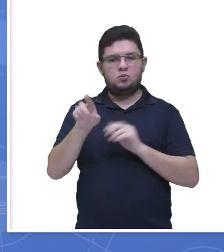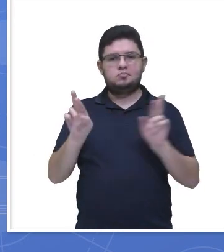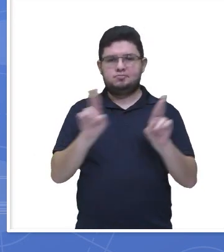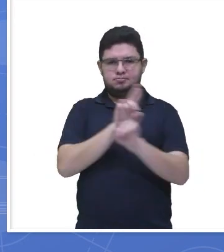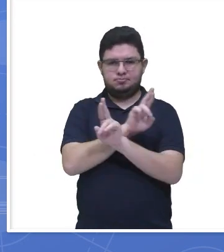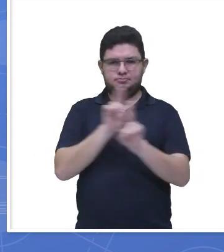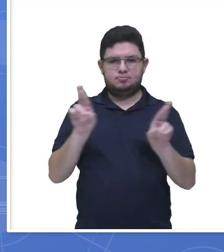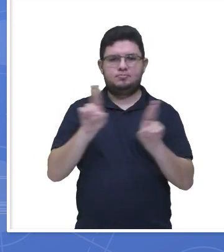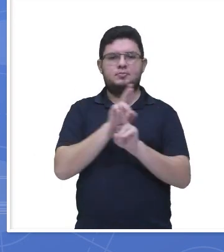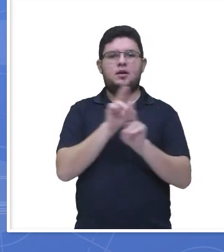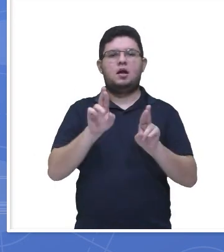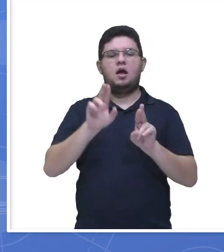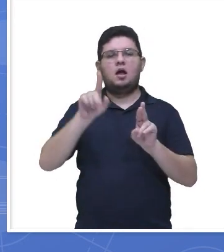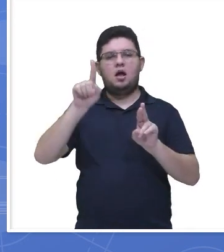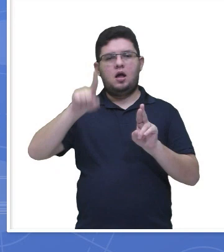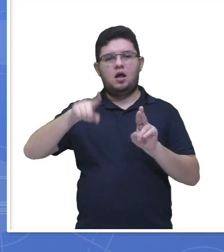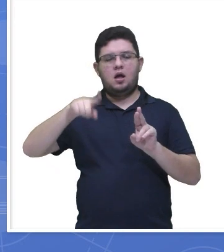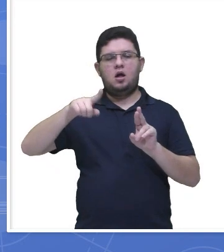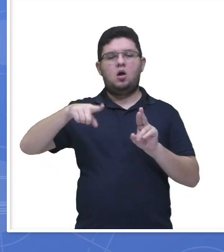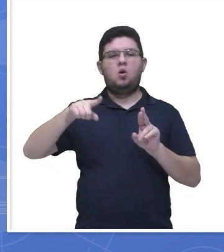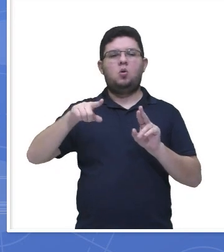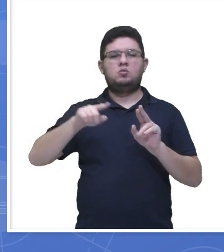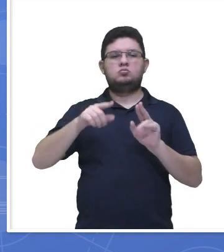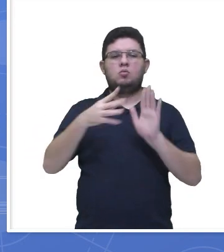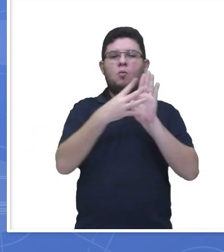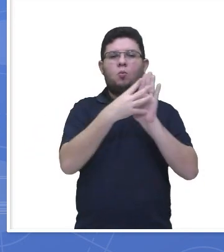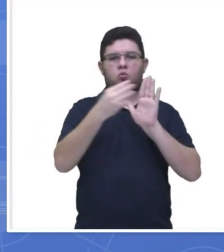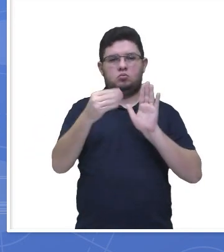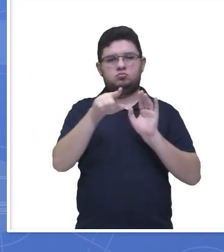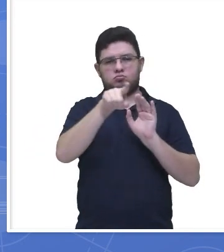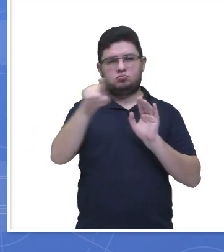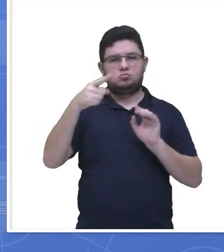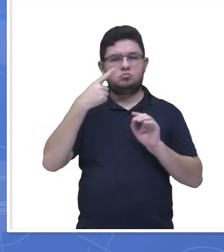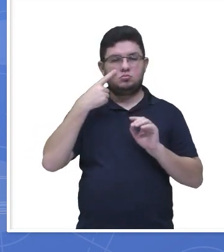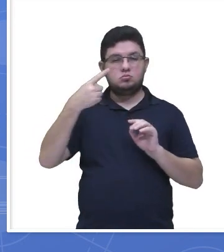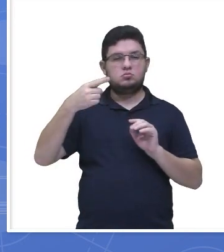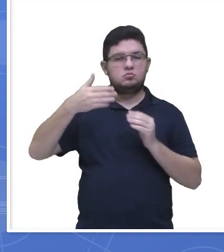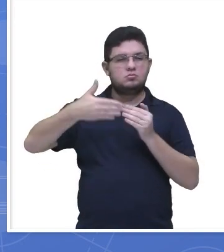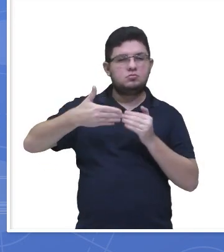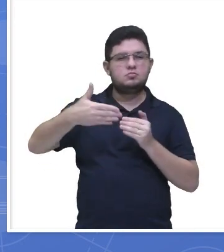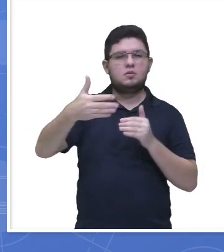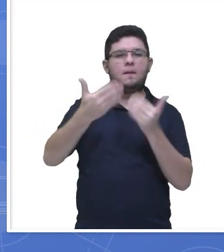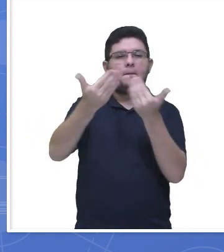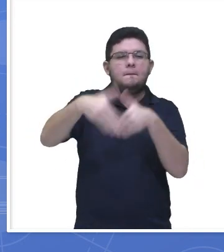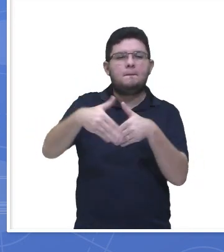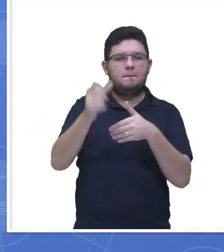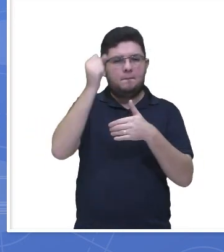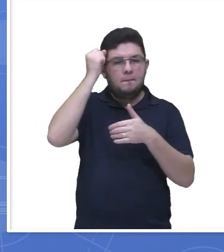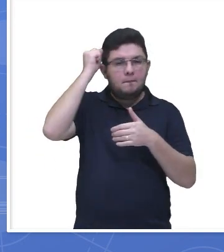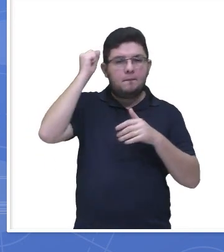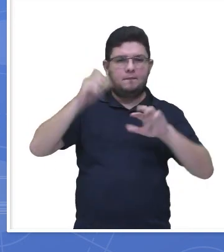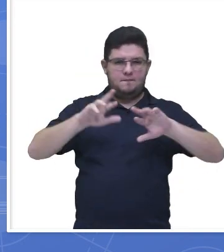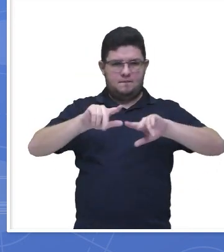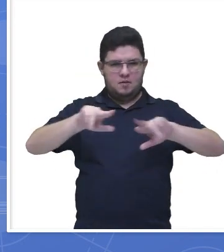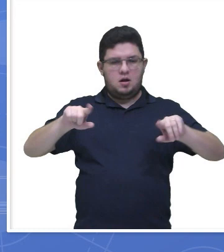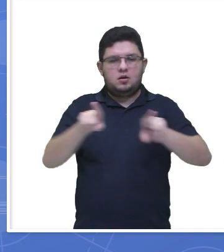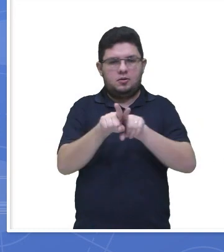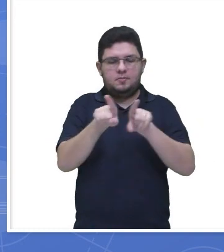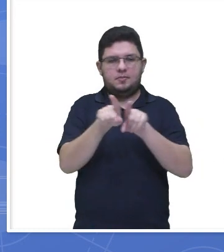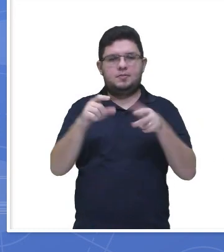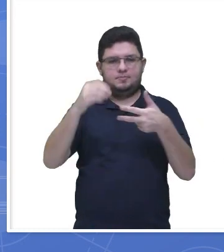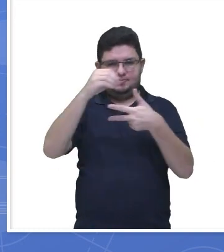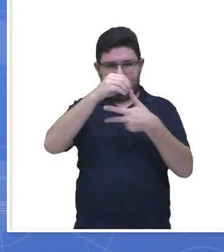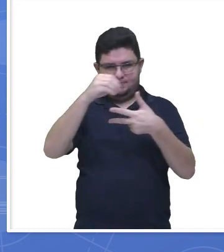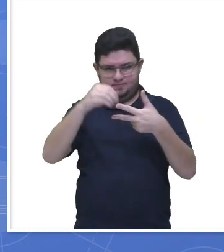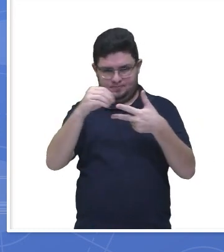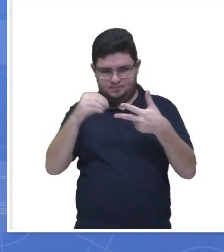padrão, então, mais ou menos, né, um padrão que vocês vão ver nas provas de vestibulares, né, e do Enem. Então,